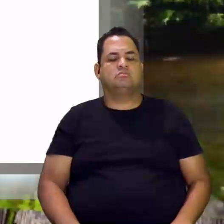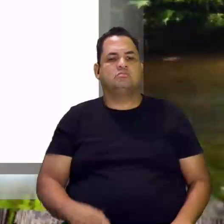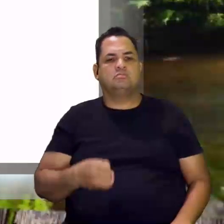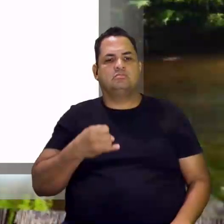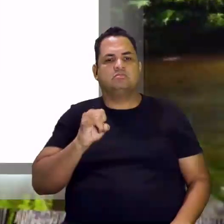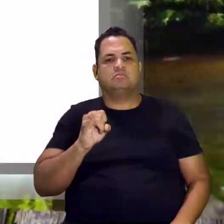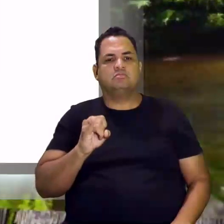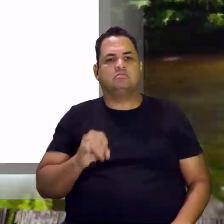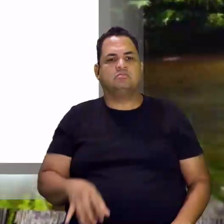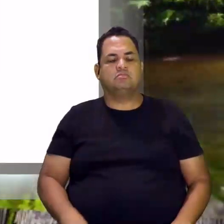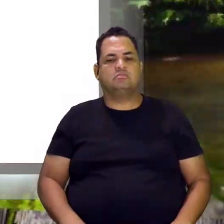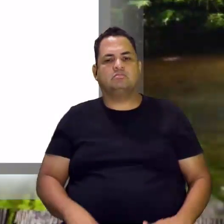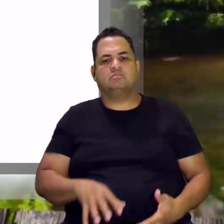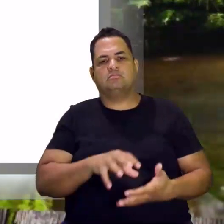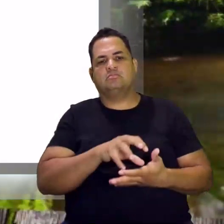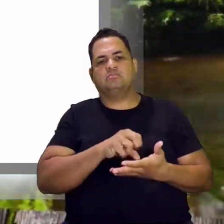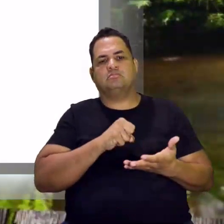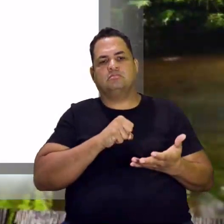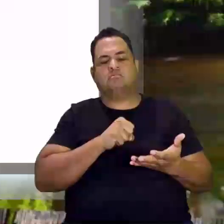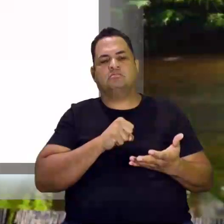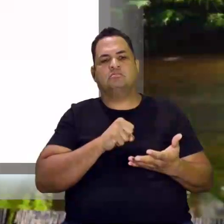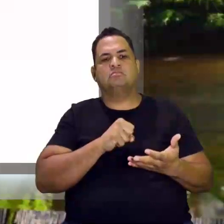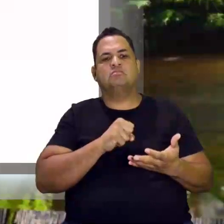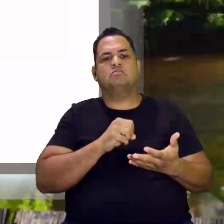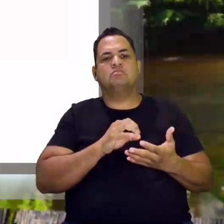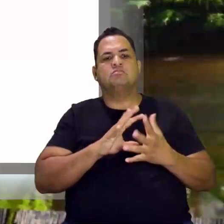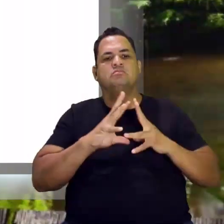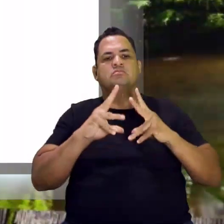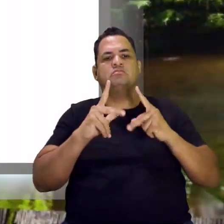gente tira parte deles,